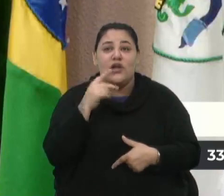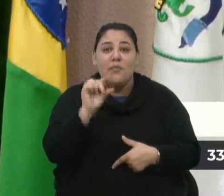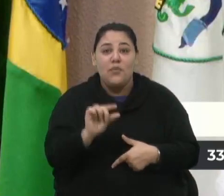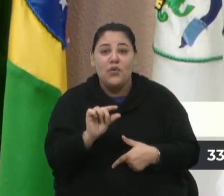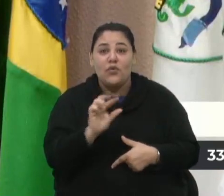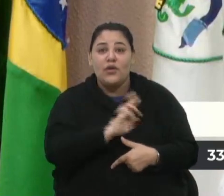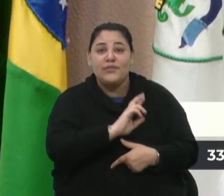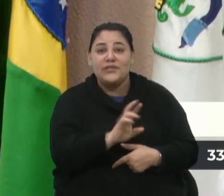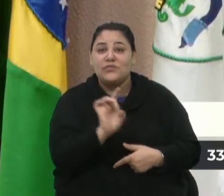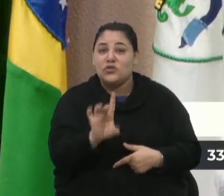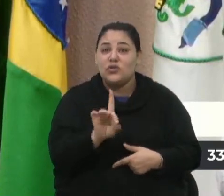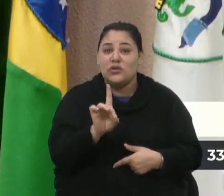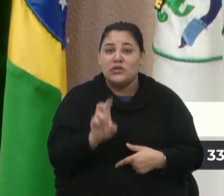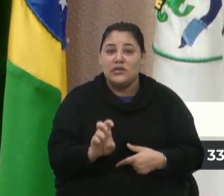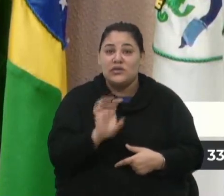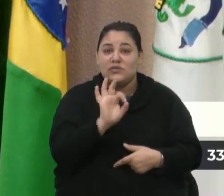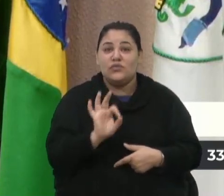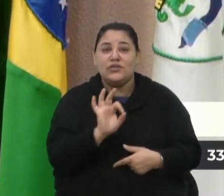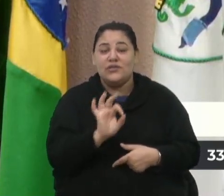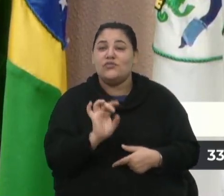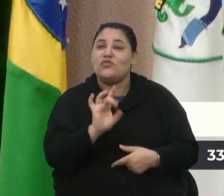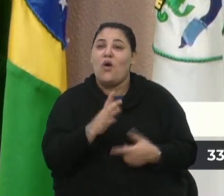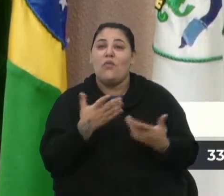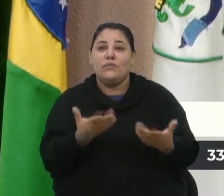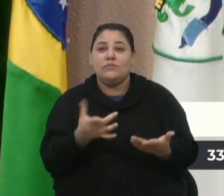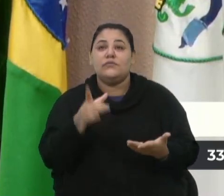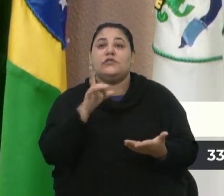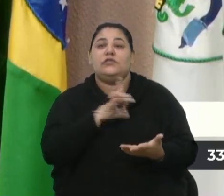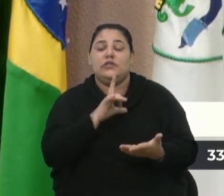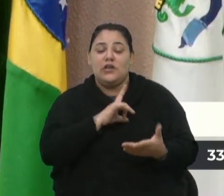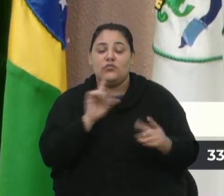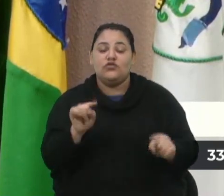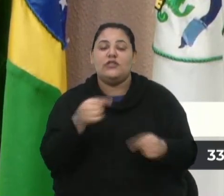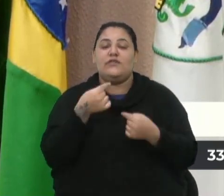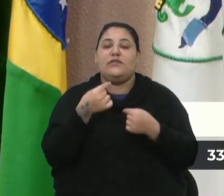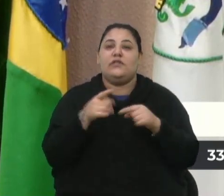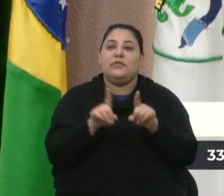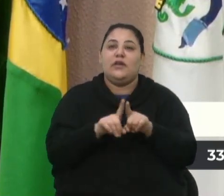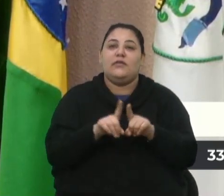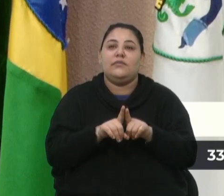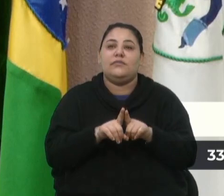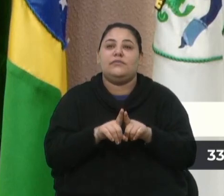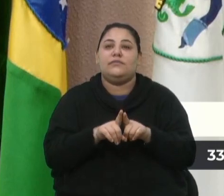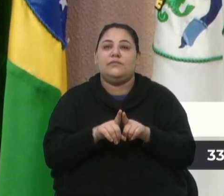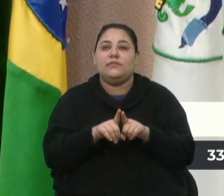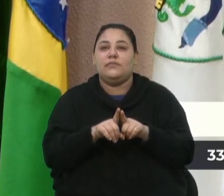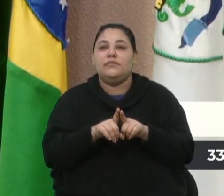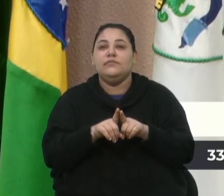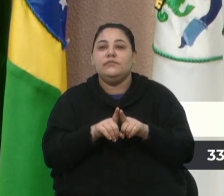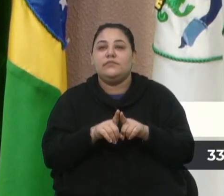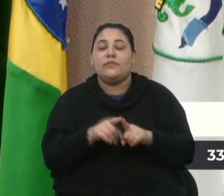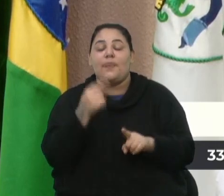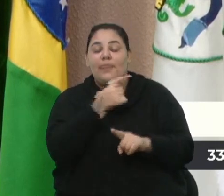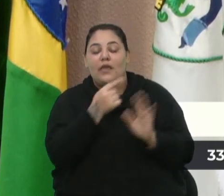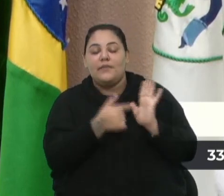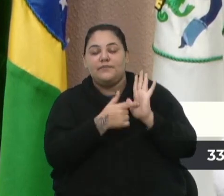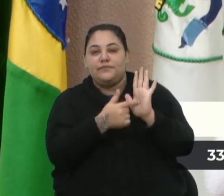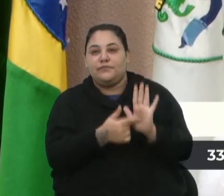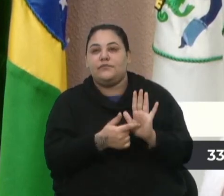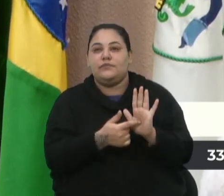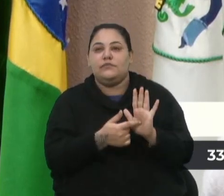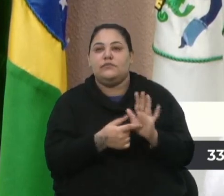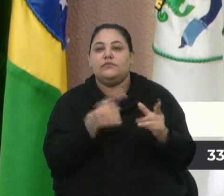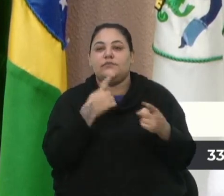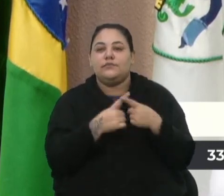de 15% apenas. Então, temos um grande desafio, e nesta, né, apresentação do